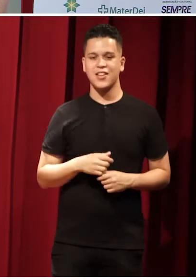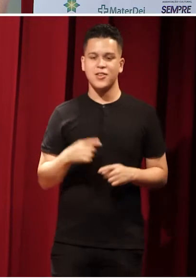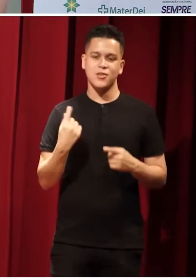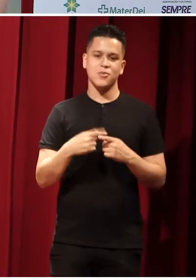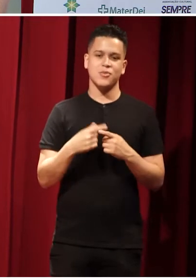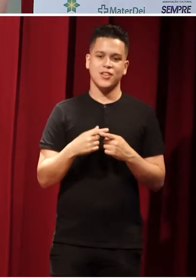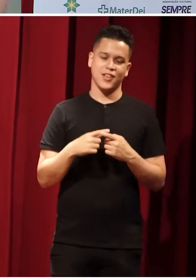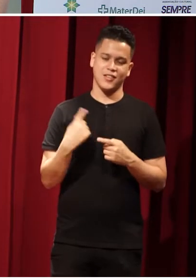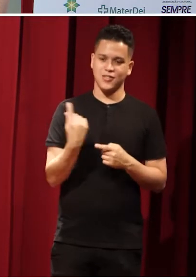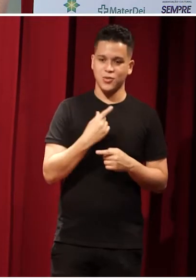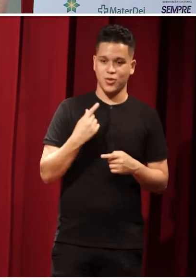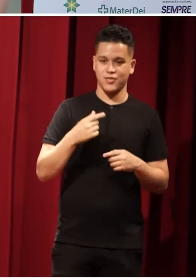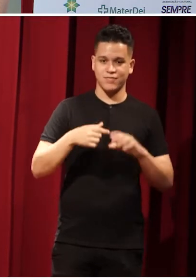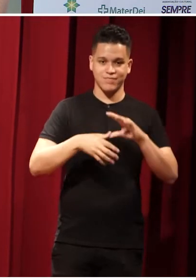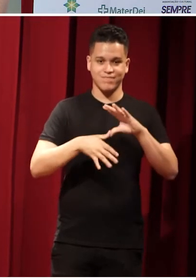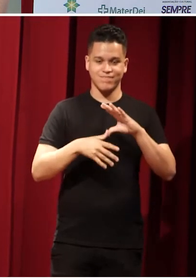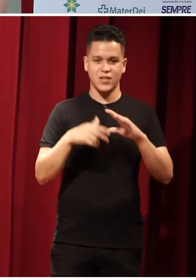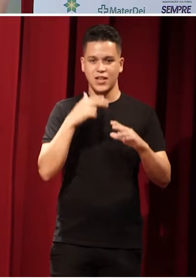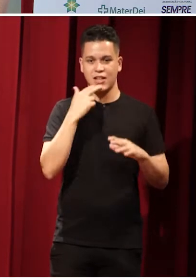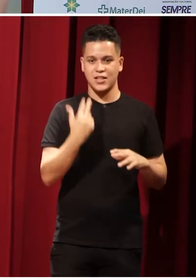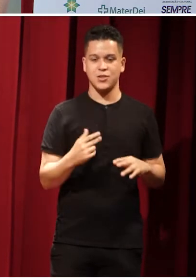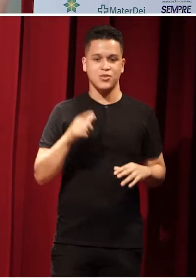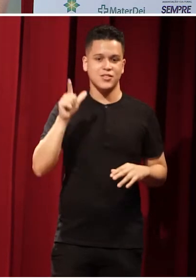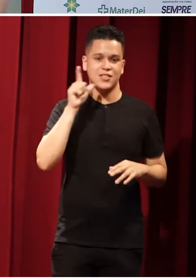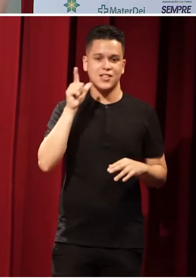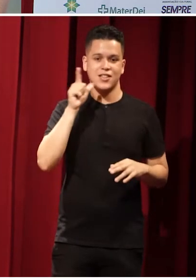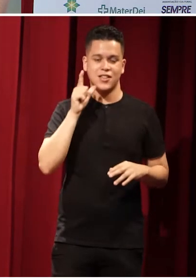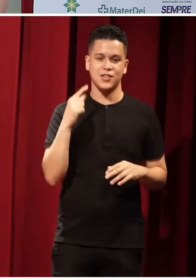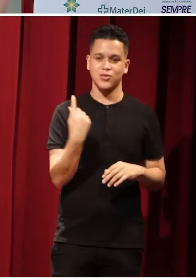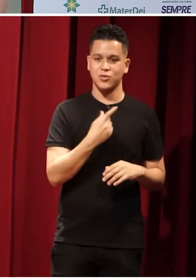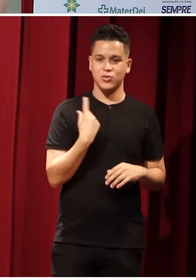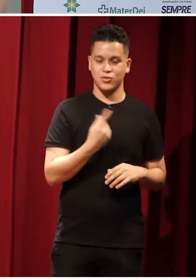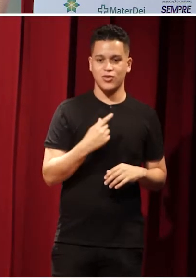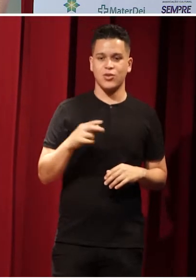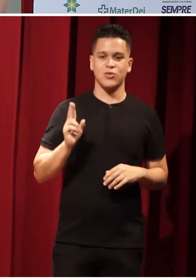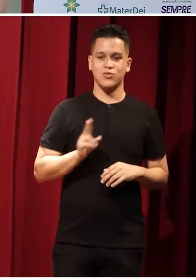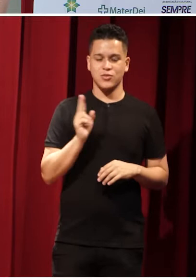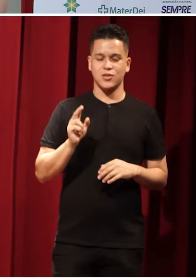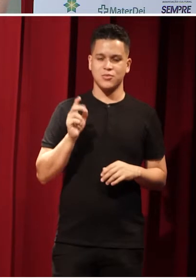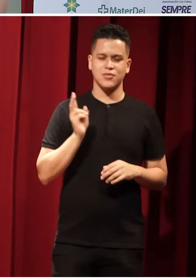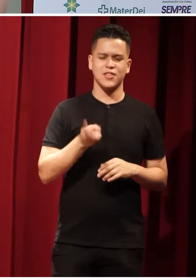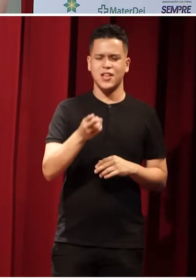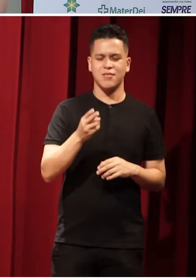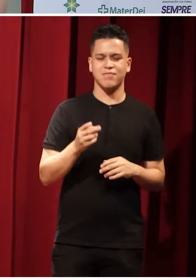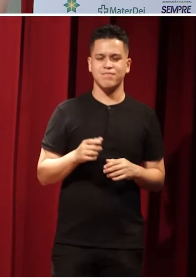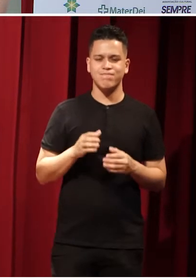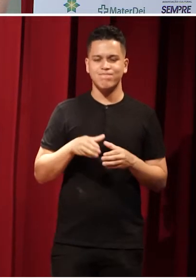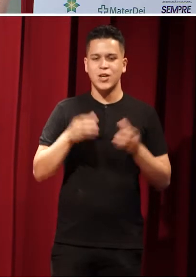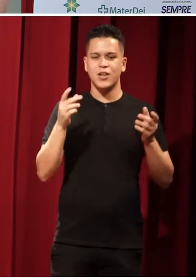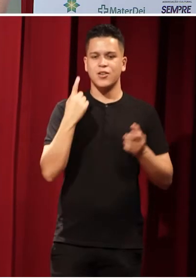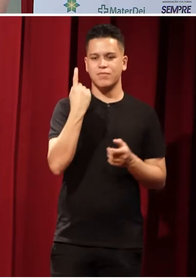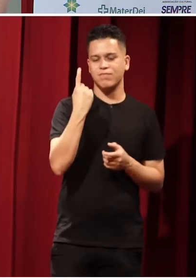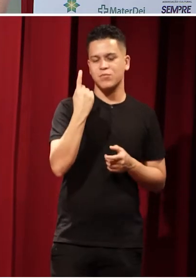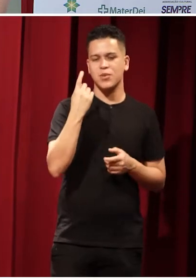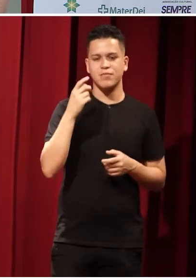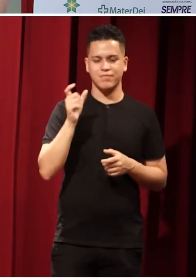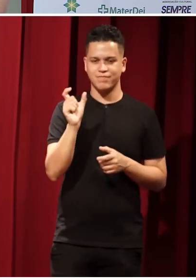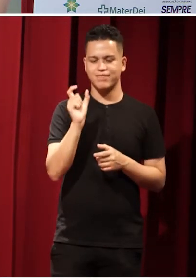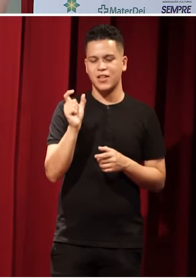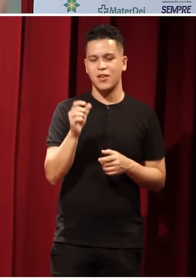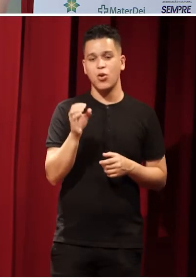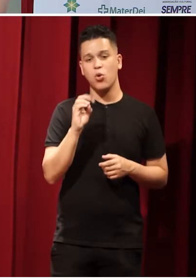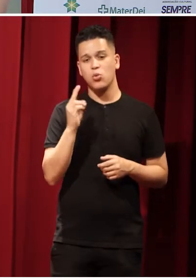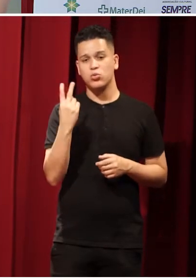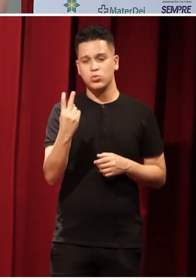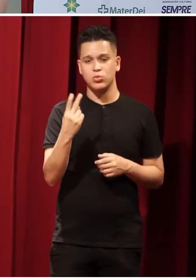Y, porque nas línguas latinas nós temos uma palavra só para dizer duas coisas: economia,